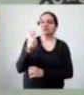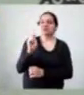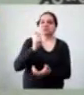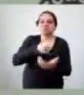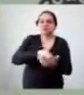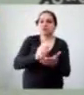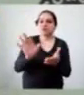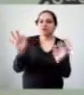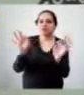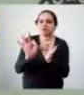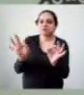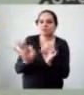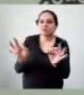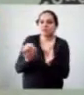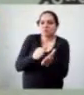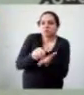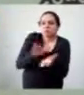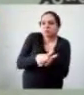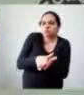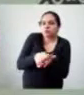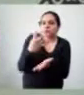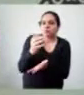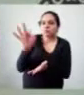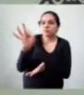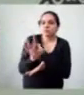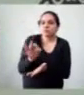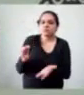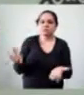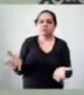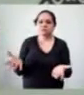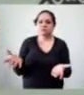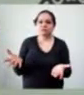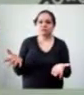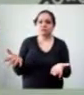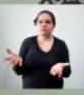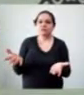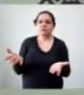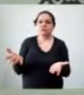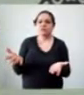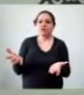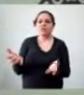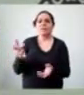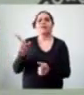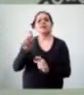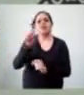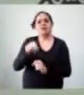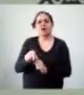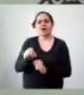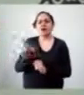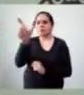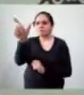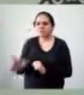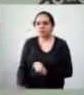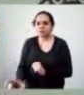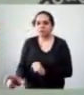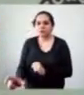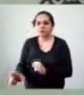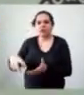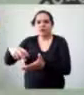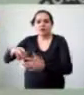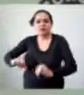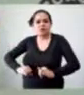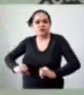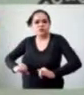eventual déficit que pudesse haver no sistema previdenciário, mas tirando esse dinheiro do bolso do empregado, que passa a